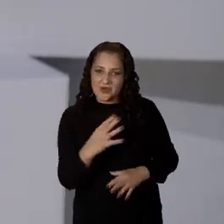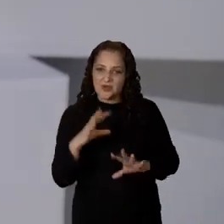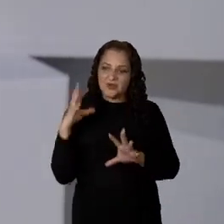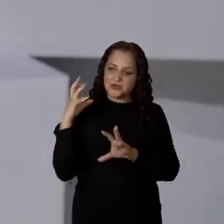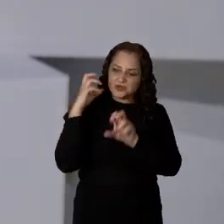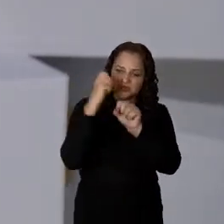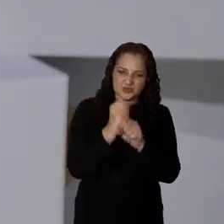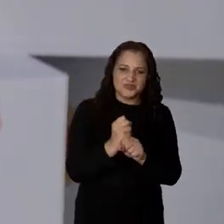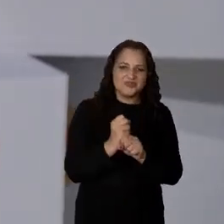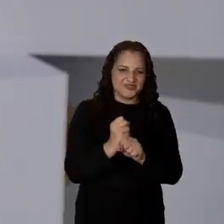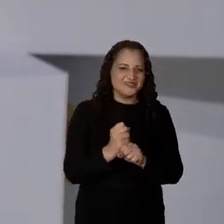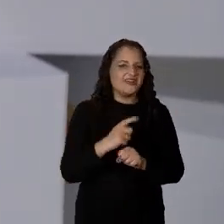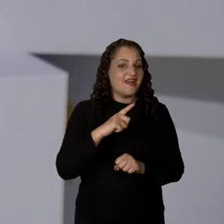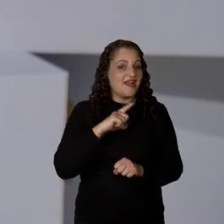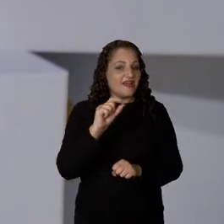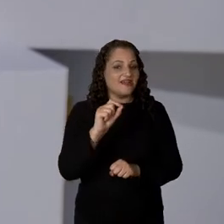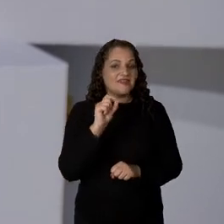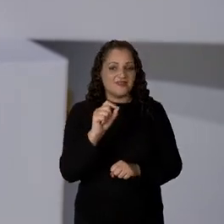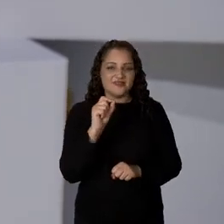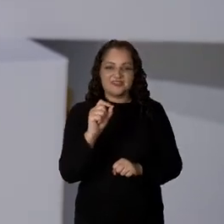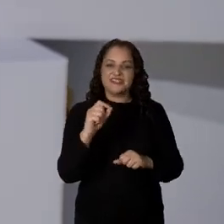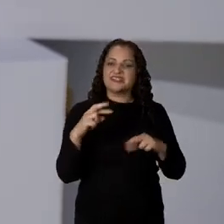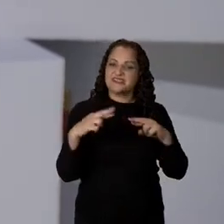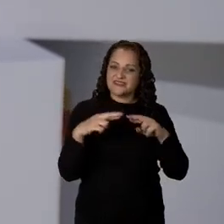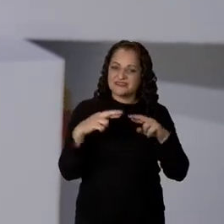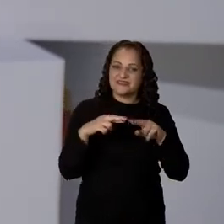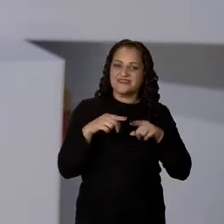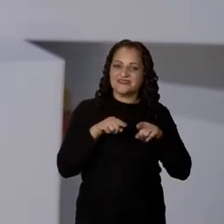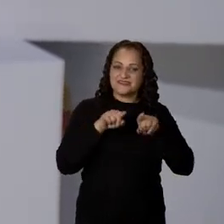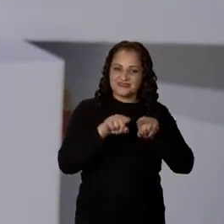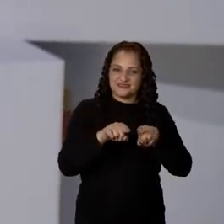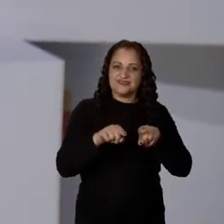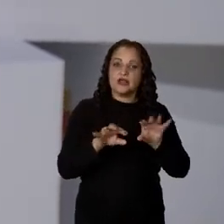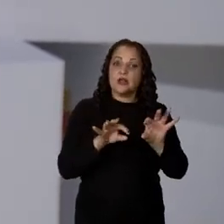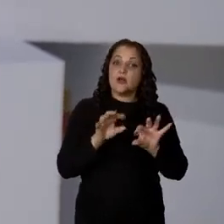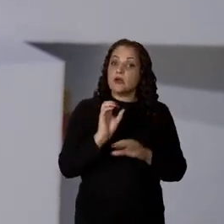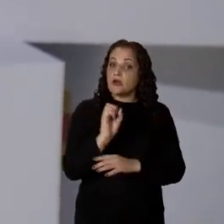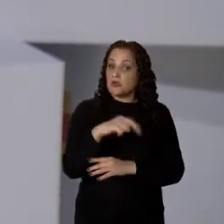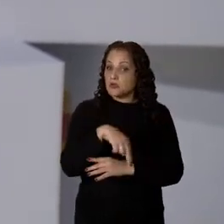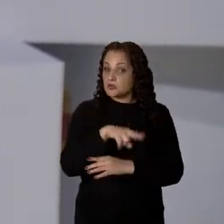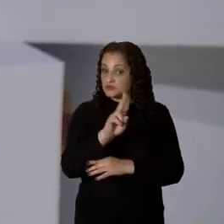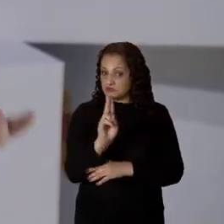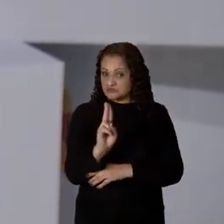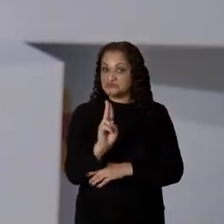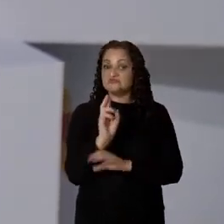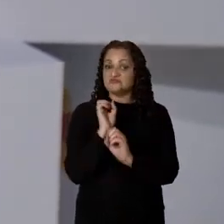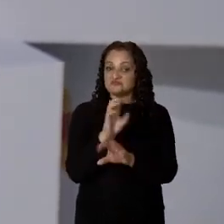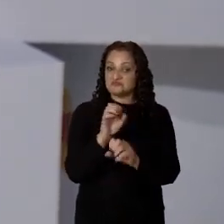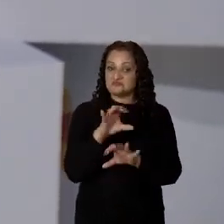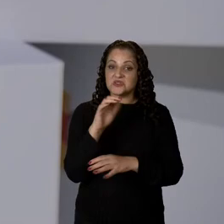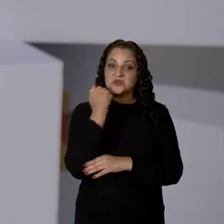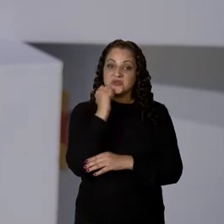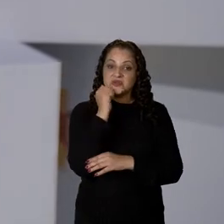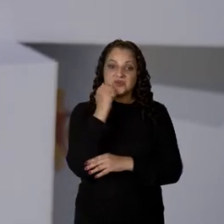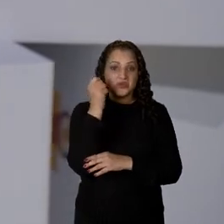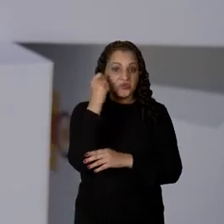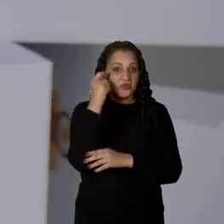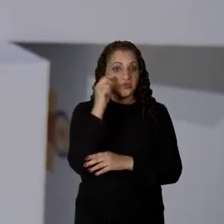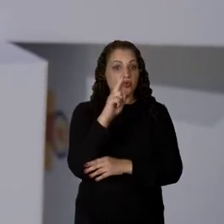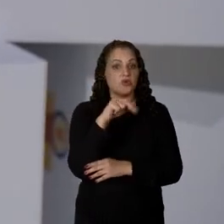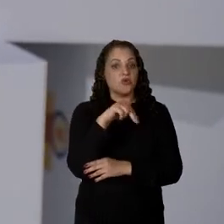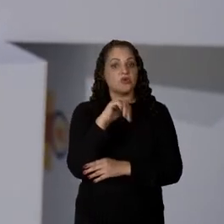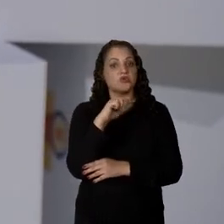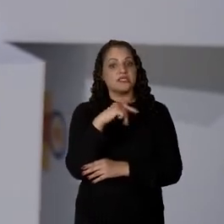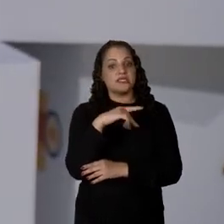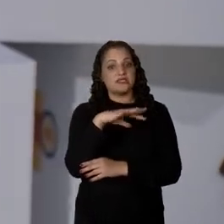resultados do Soul for Tomorrow são fruto de uma rede de parceiros, como a Organização das Nações Unidas para Educação, Ciência e Cultura, a Unesco, do